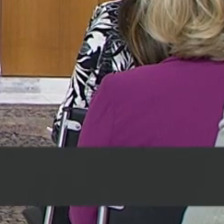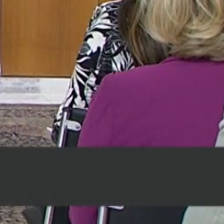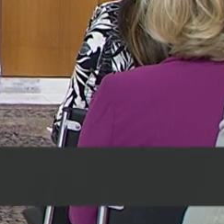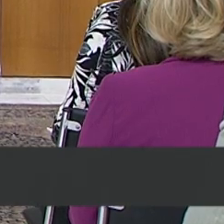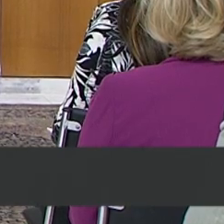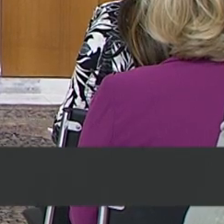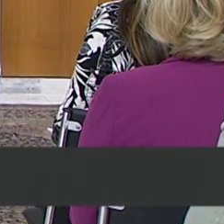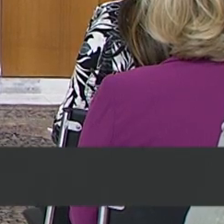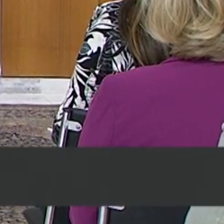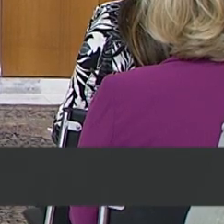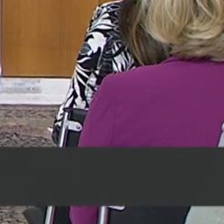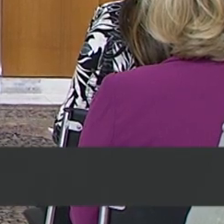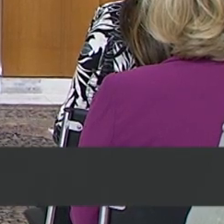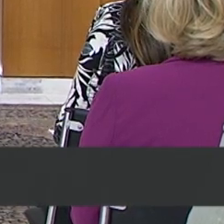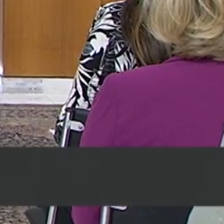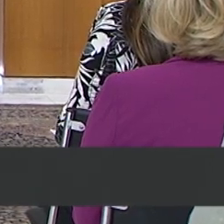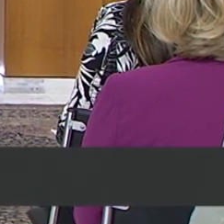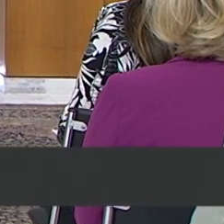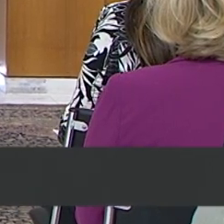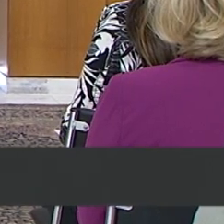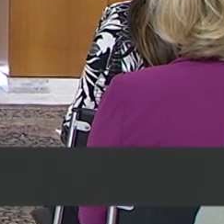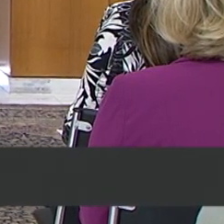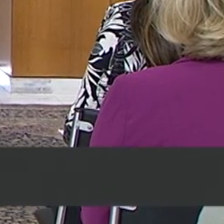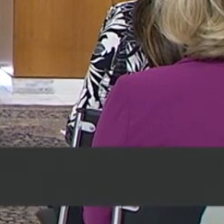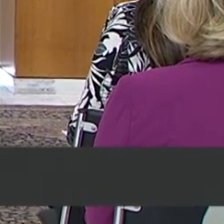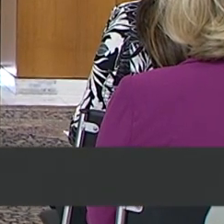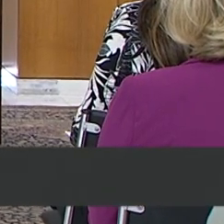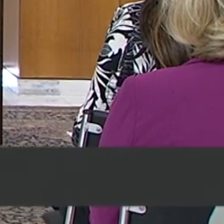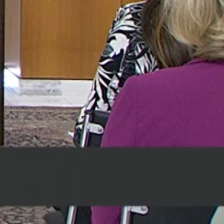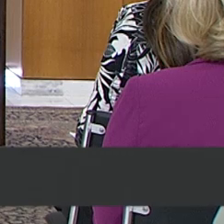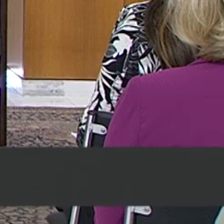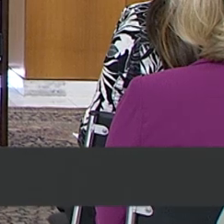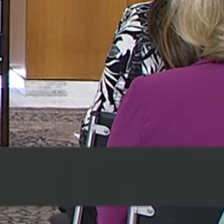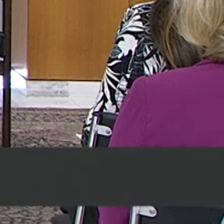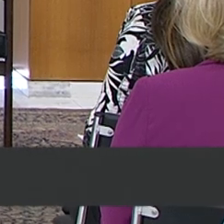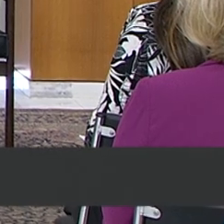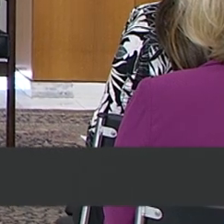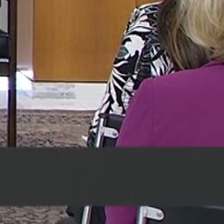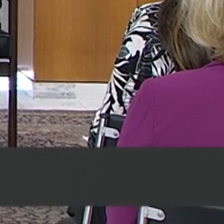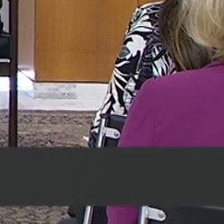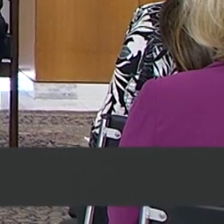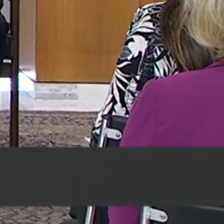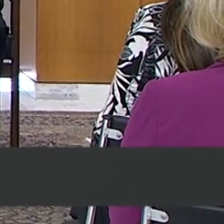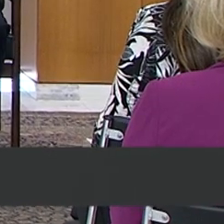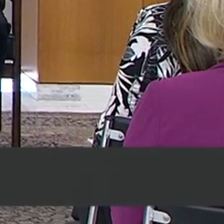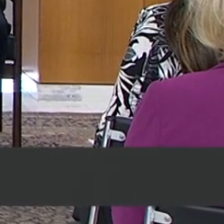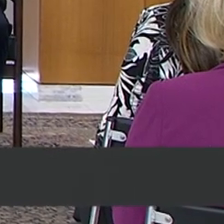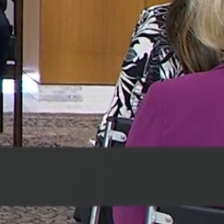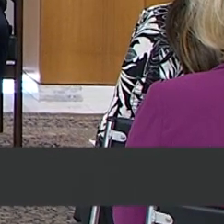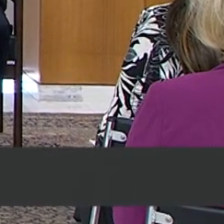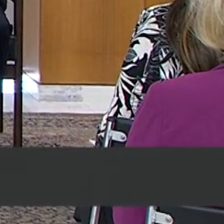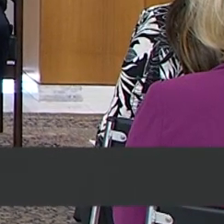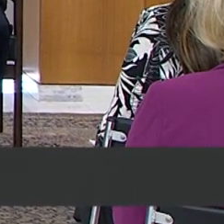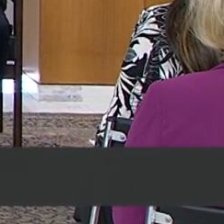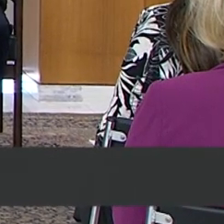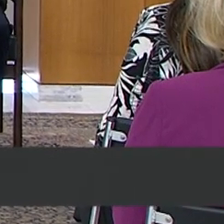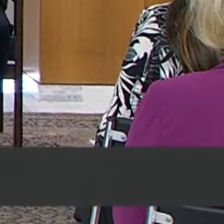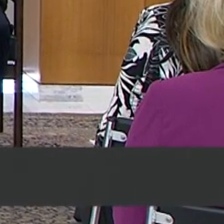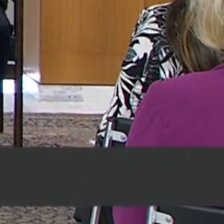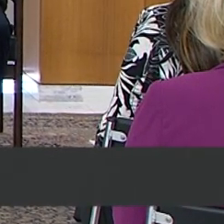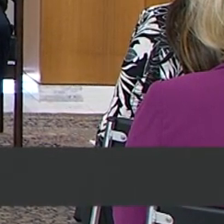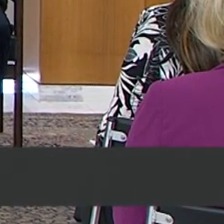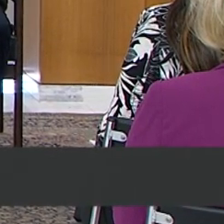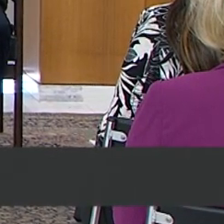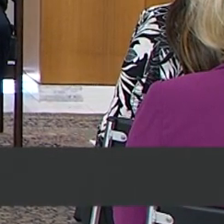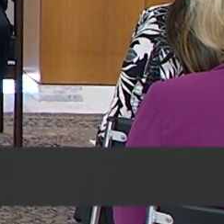organizações da sociedade civil para implantação de tecnologias sociais de acesso à água para